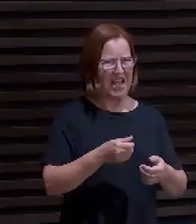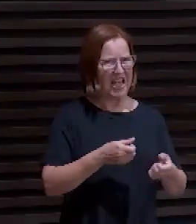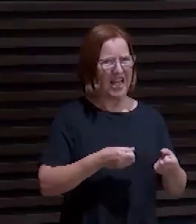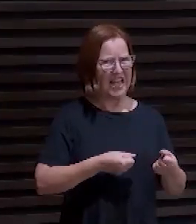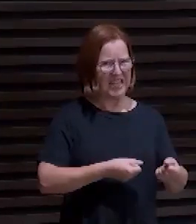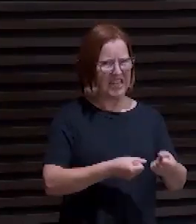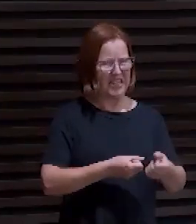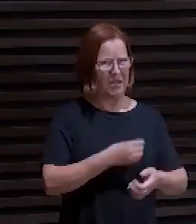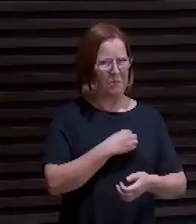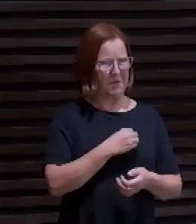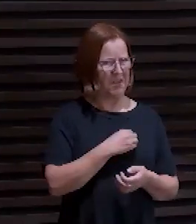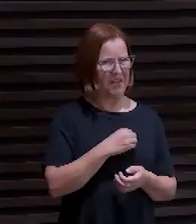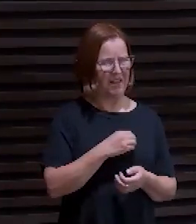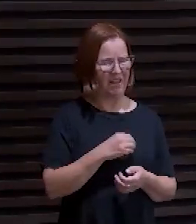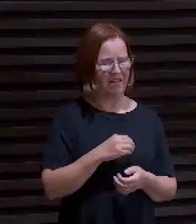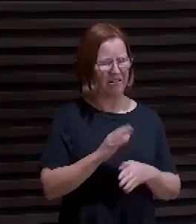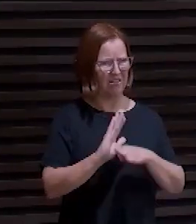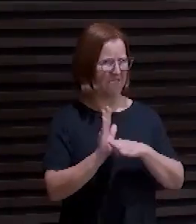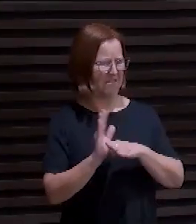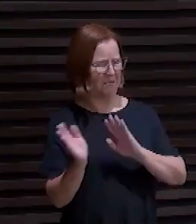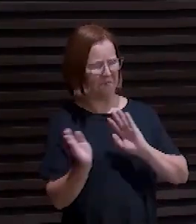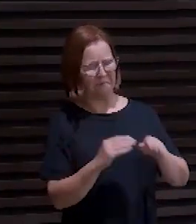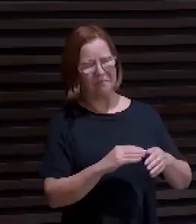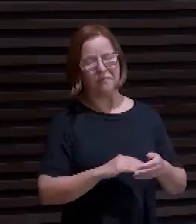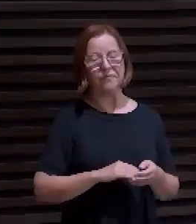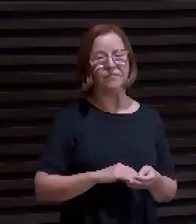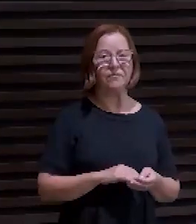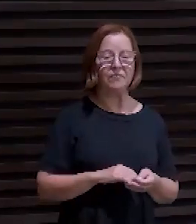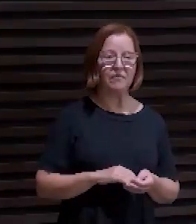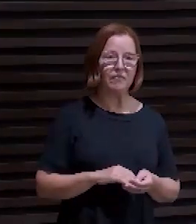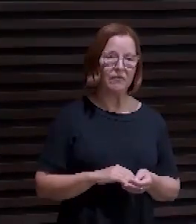já por dentro dos seus sentimentos.